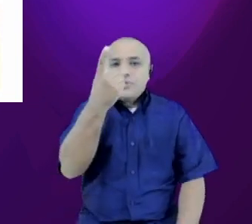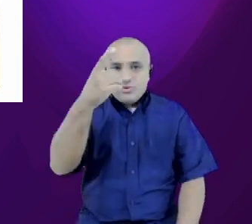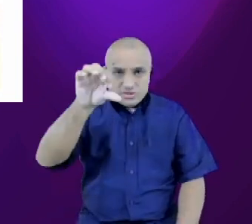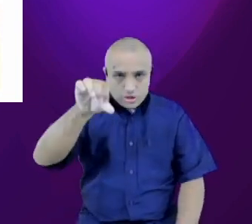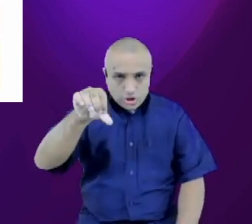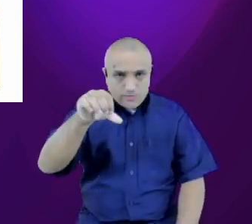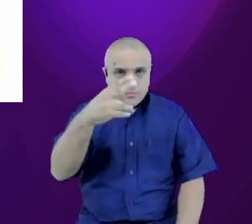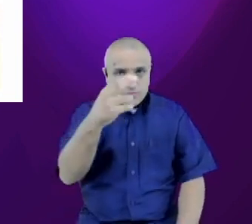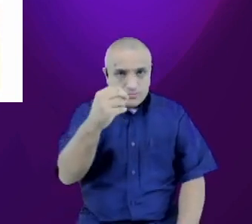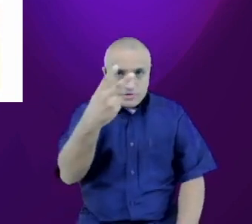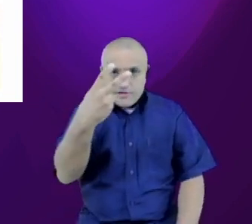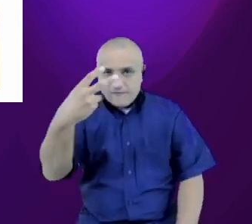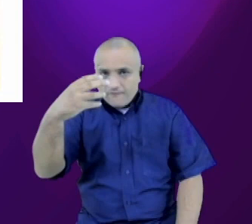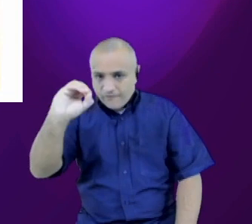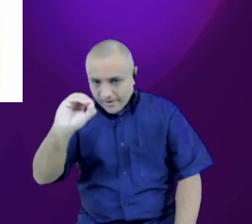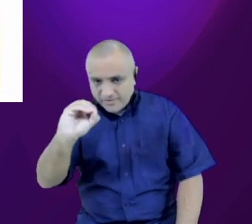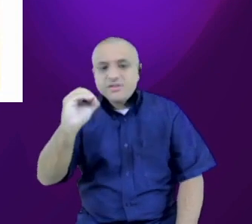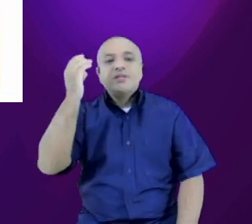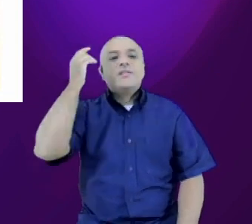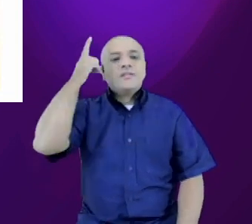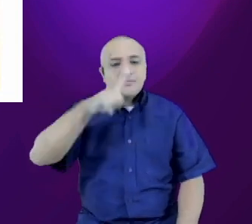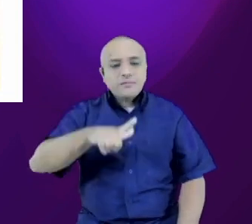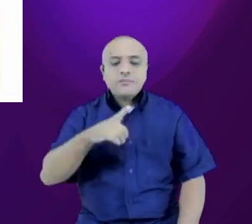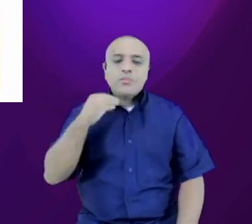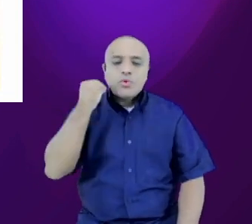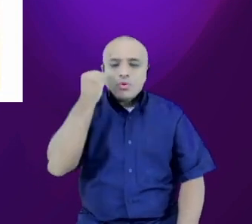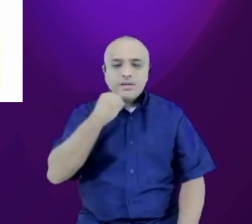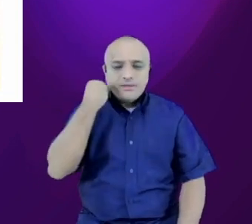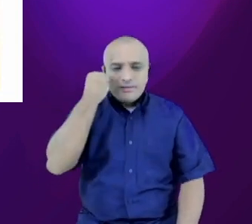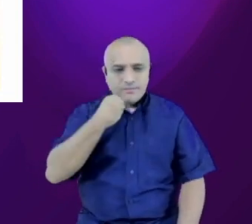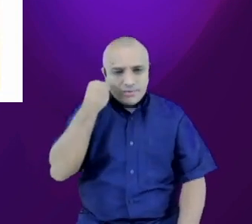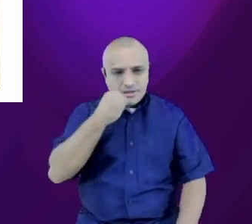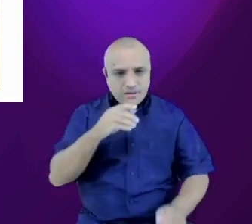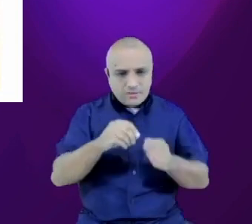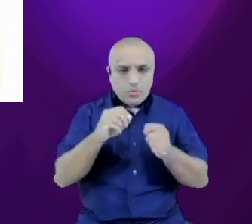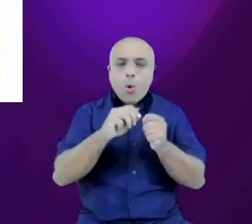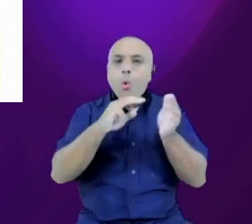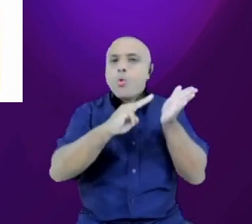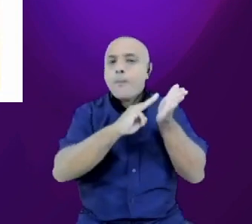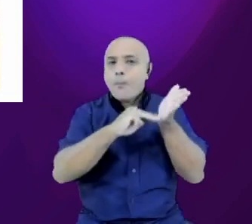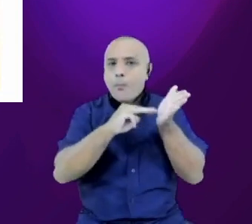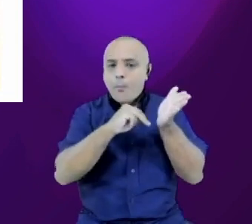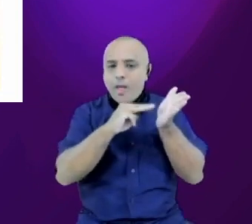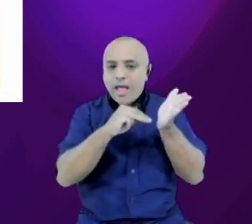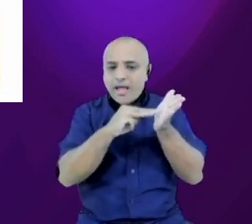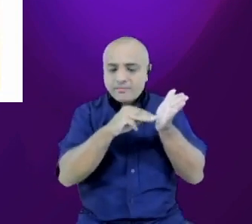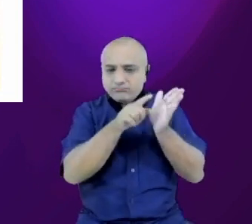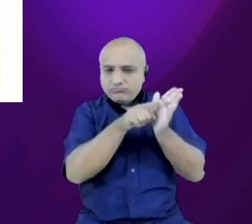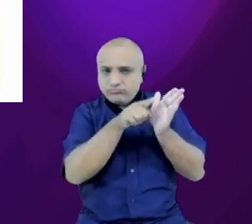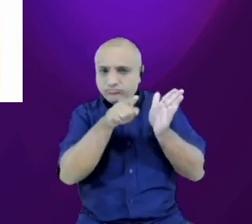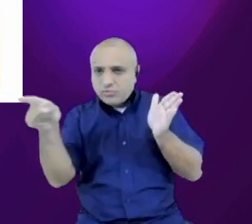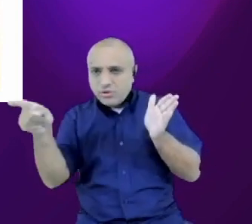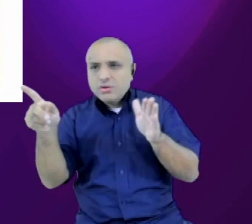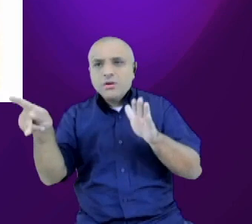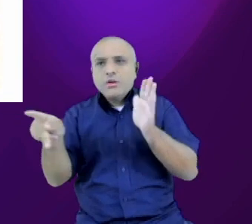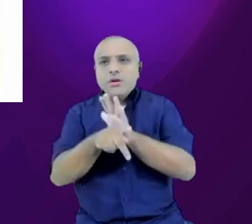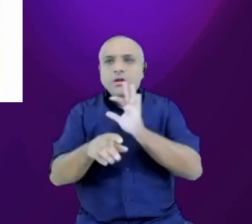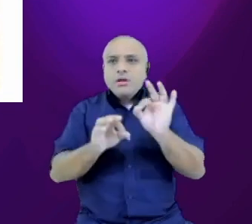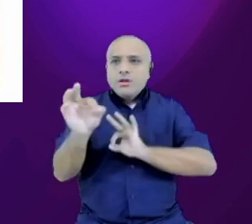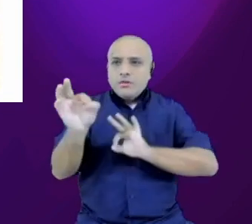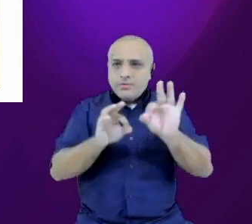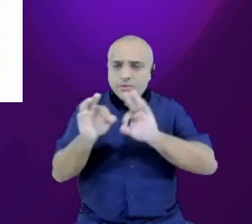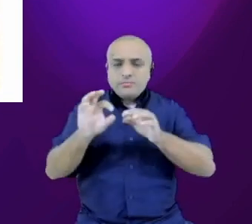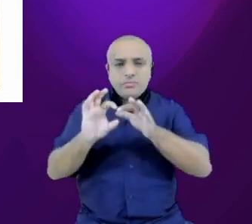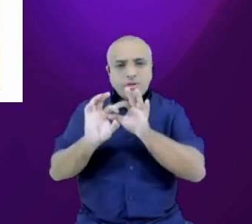decide, então, utilizar um pouco dessa experiência que foi aplicada com os métodos axiais para os métodos operador-dependente.